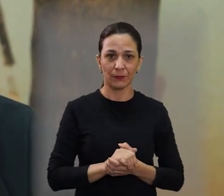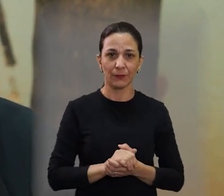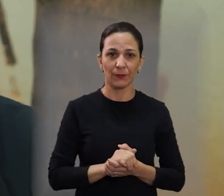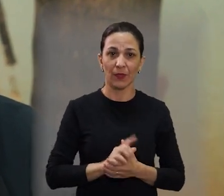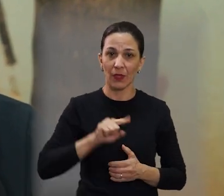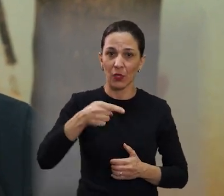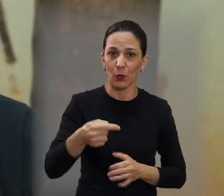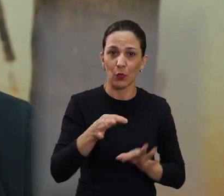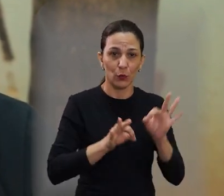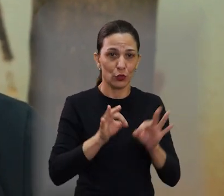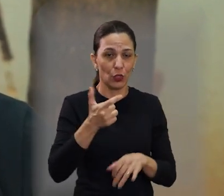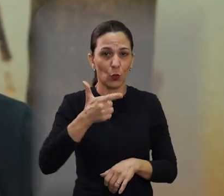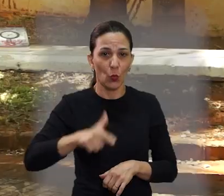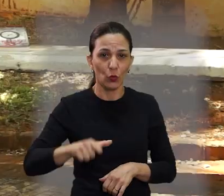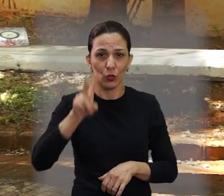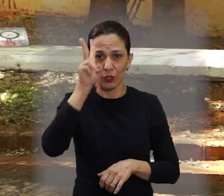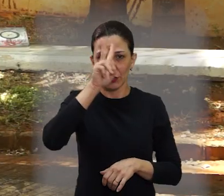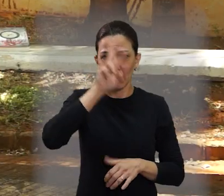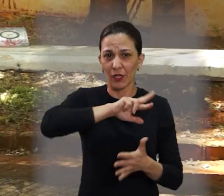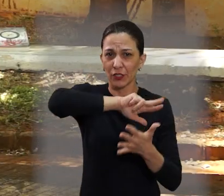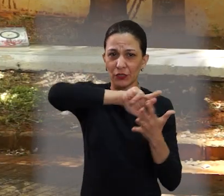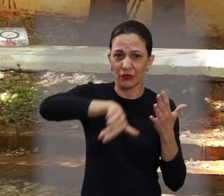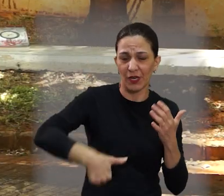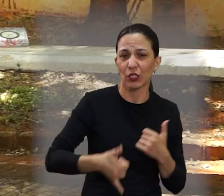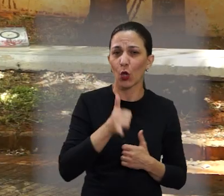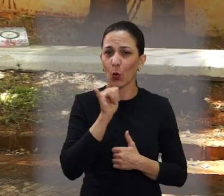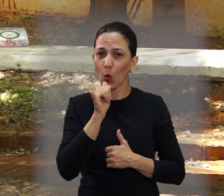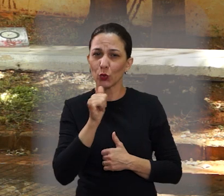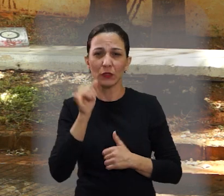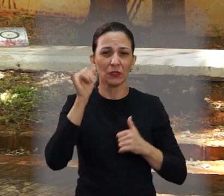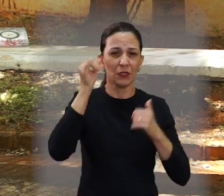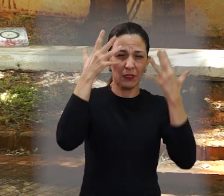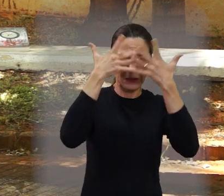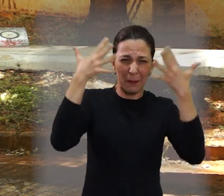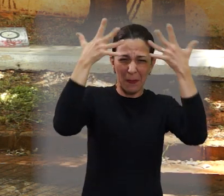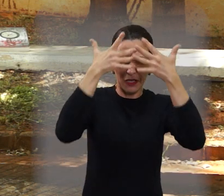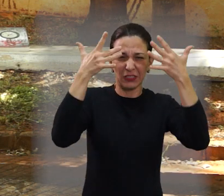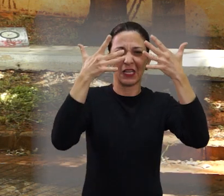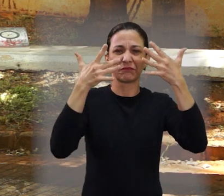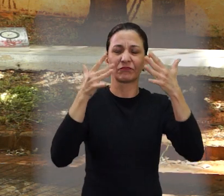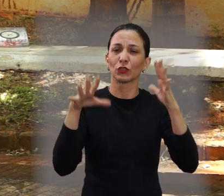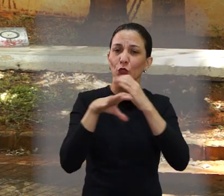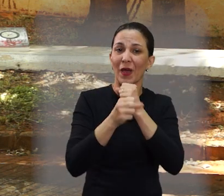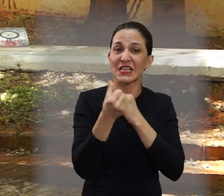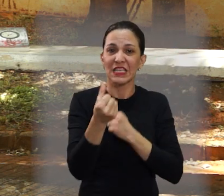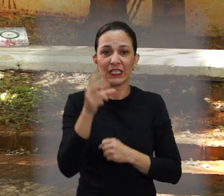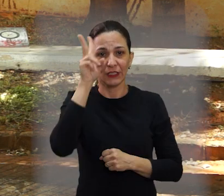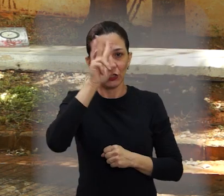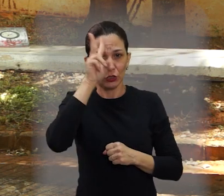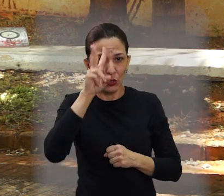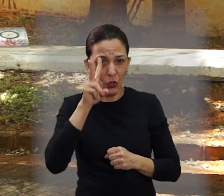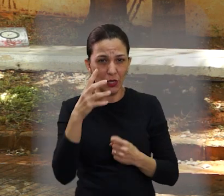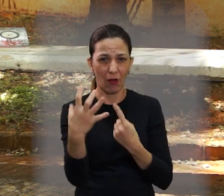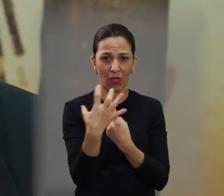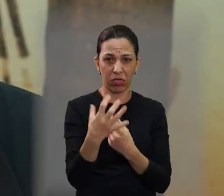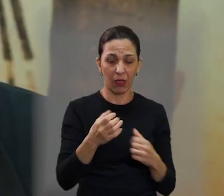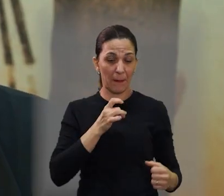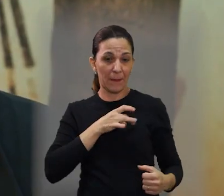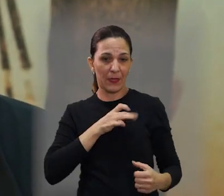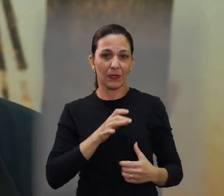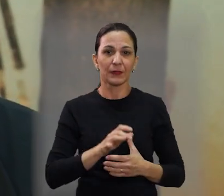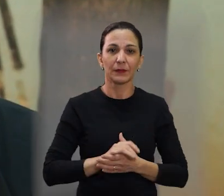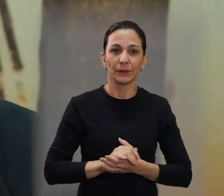ali ele acaba sofrendo as consequências. Depois veio o Projeto Contos, que são histórias alucinantes, são 6 histórias